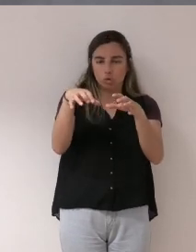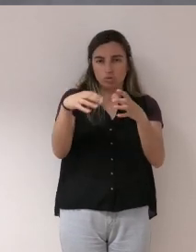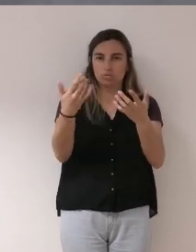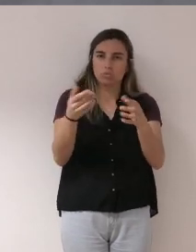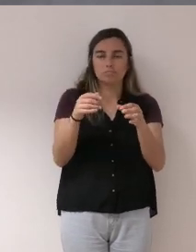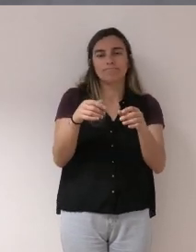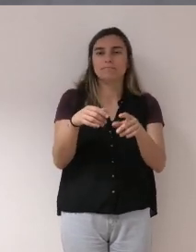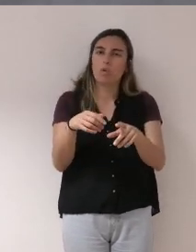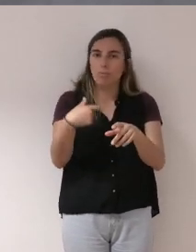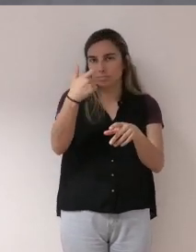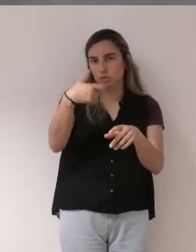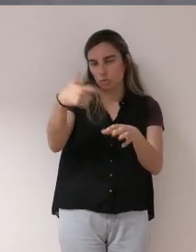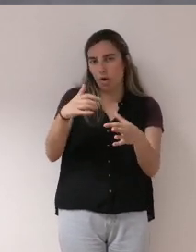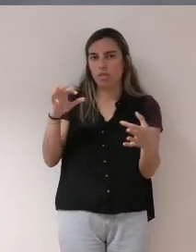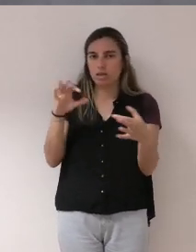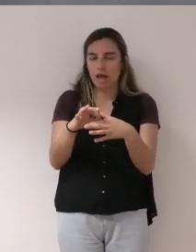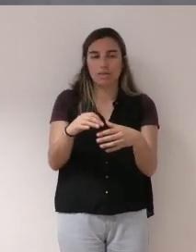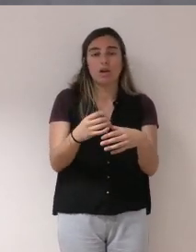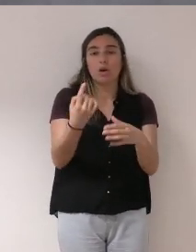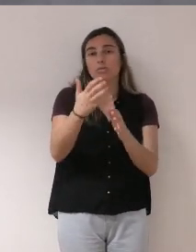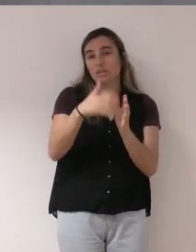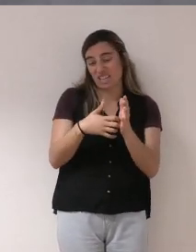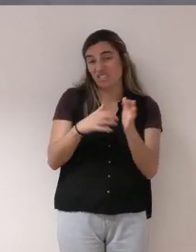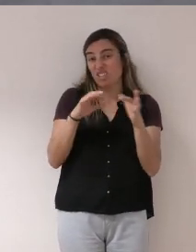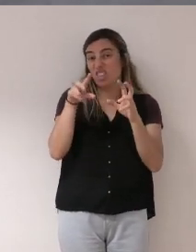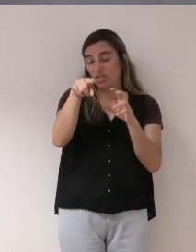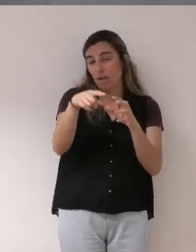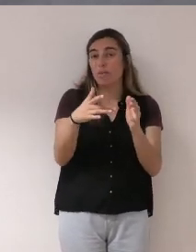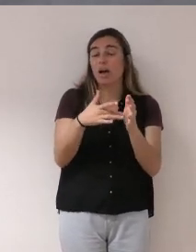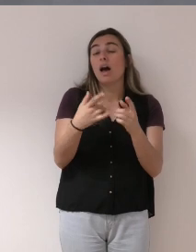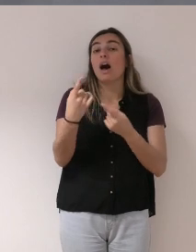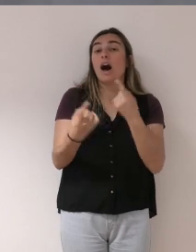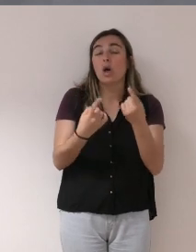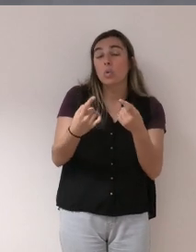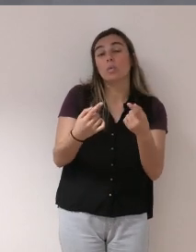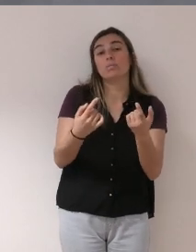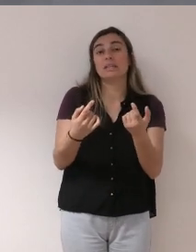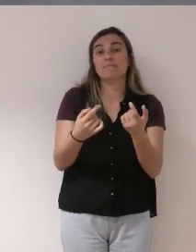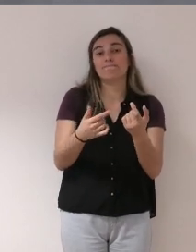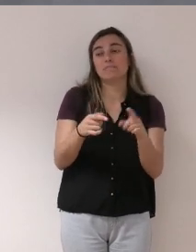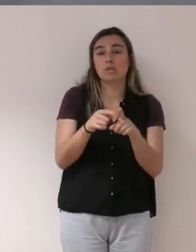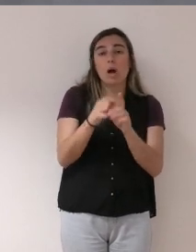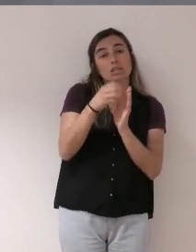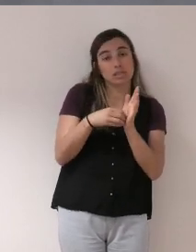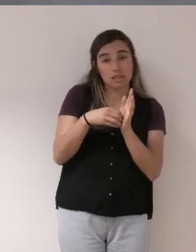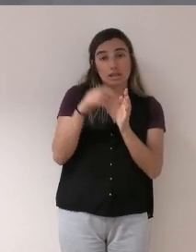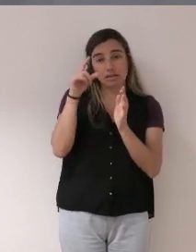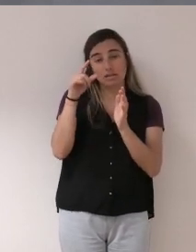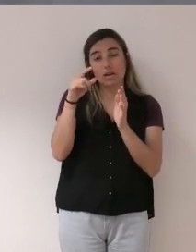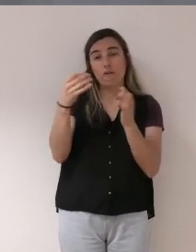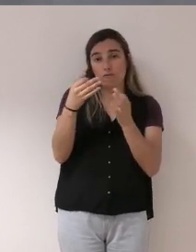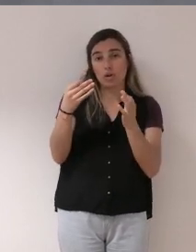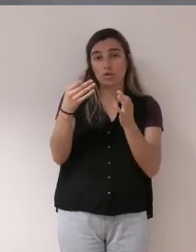contexto. Sobre o capítulo, que a senhora está a dizer assim, alguma literatura e alguma arte conceptual tendem a ceder à tentação pueril de fazer um uso